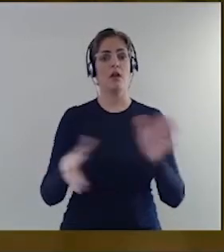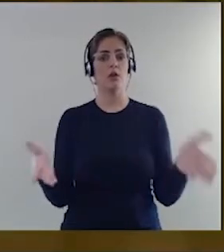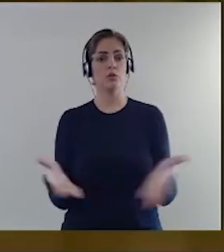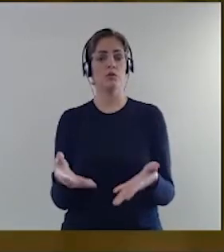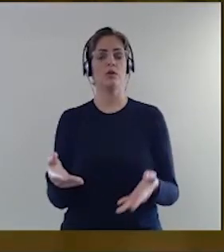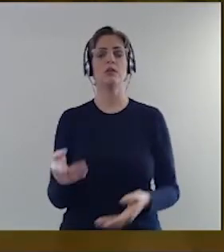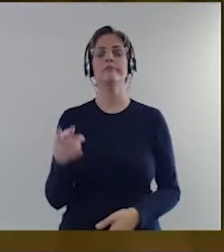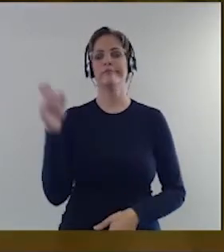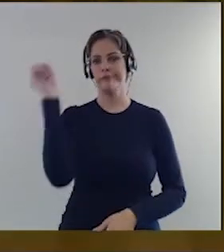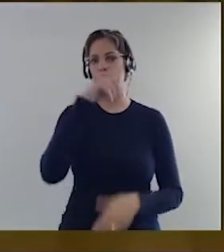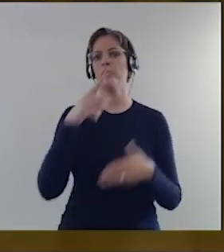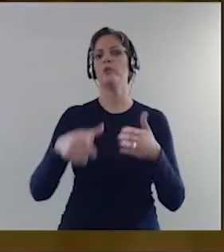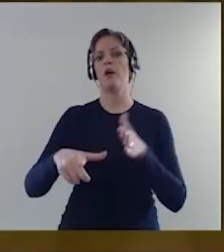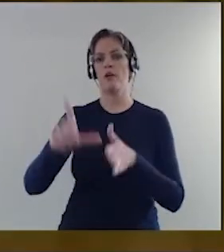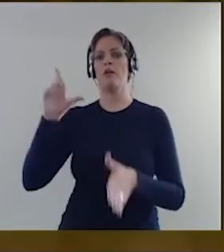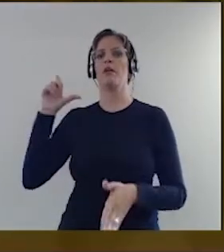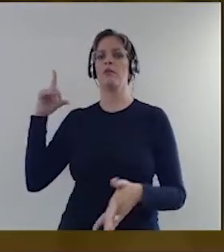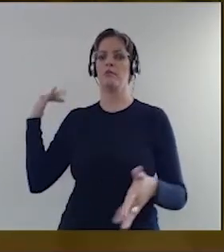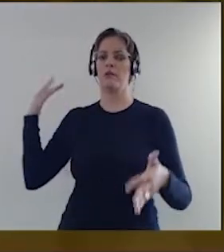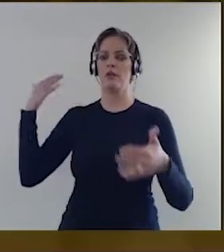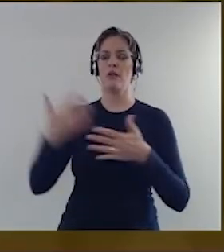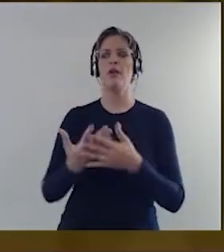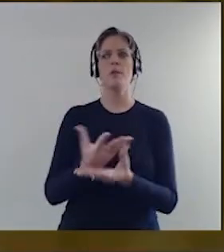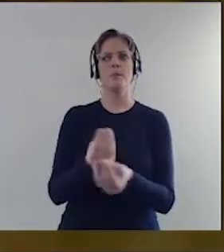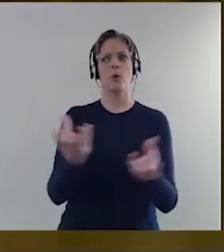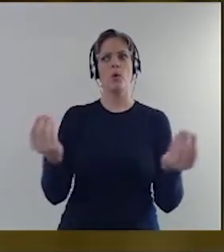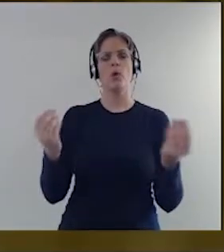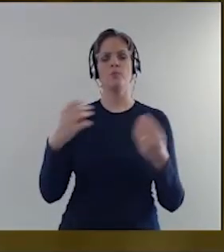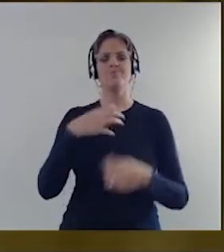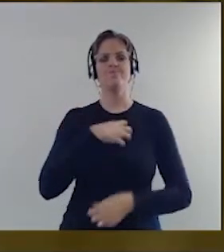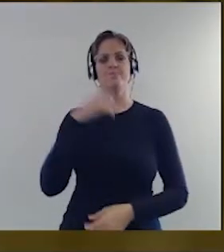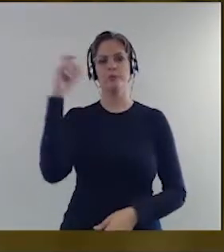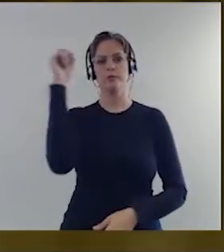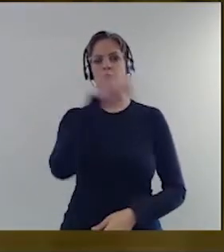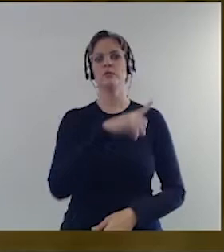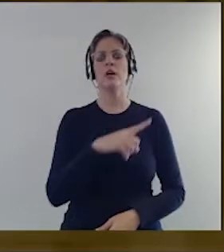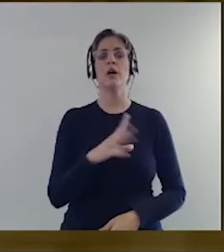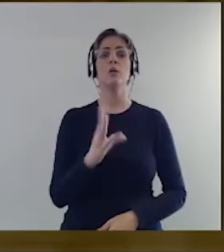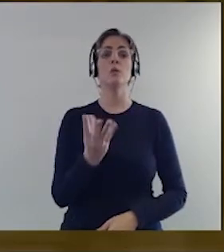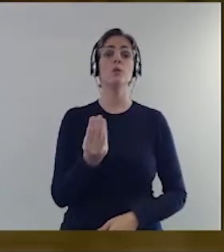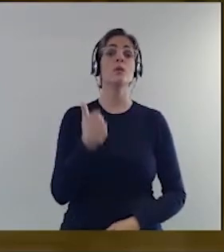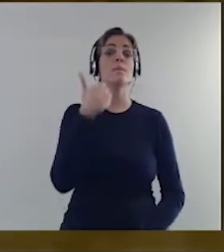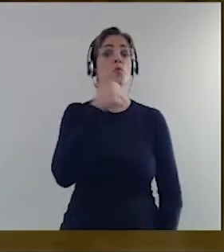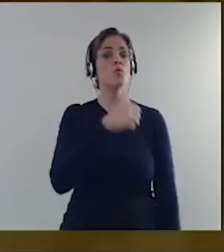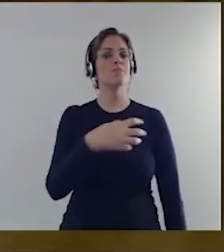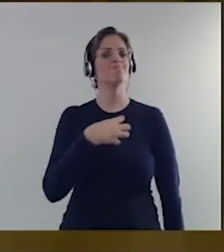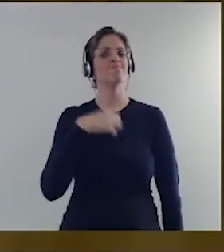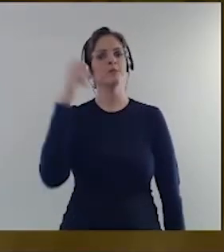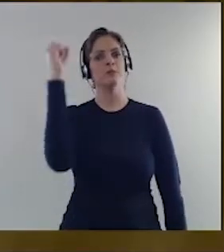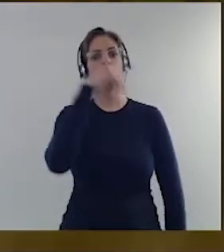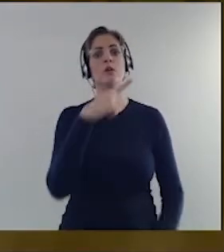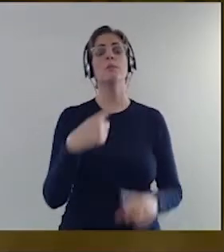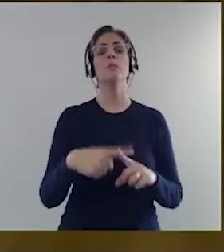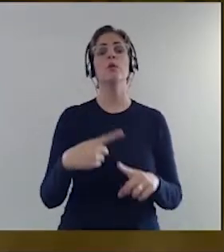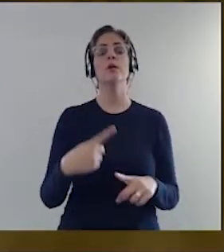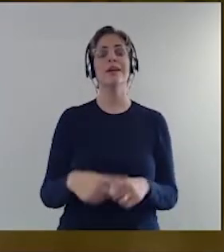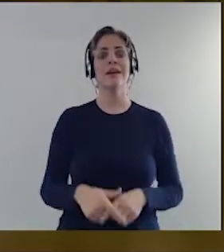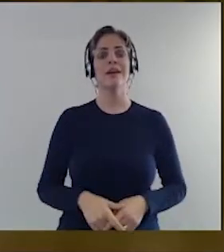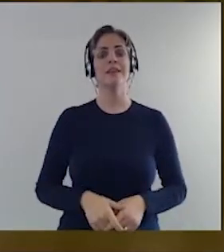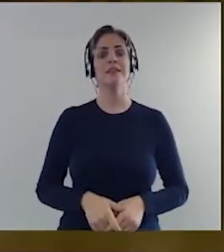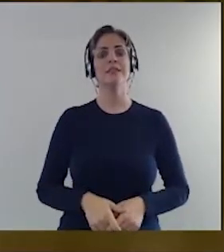foi bastante difícil para muitos. Para muitas mulheres foi difícil, devido ao fato de